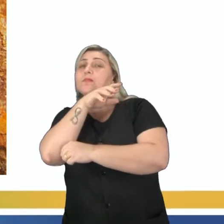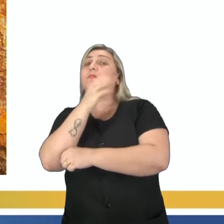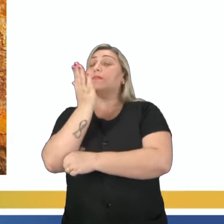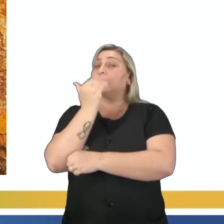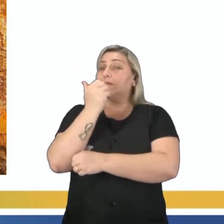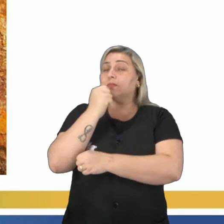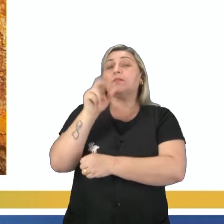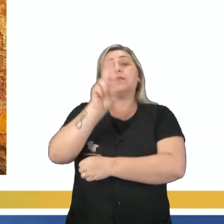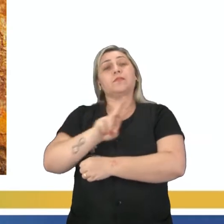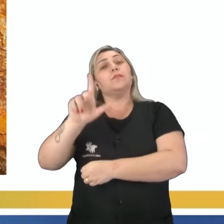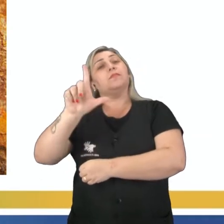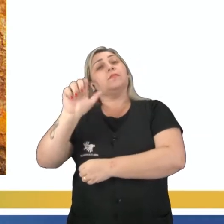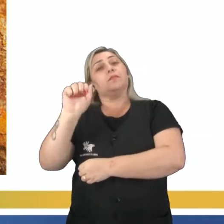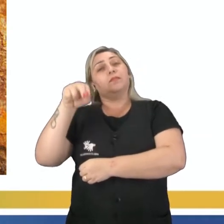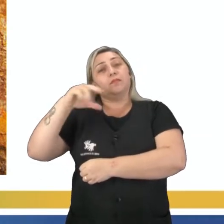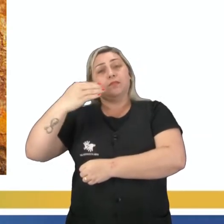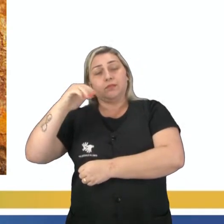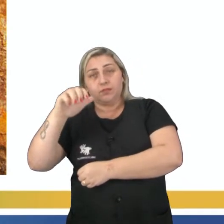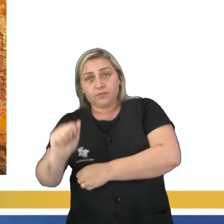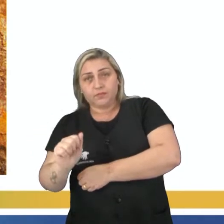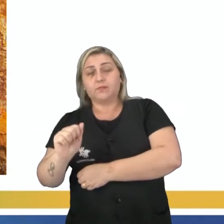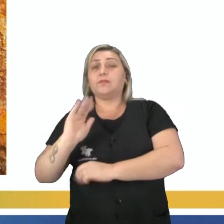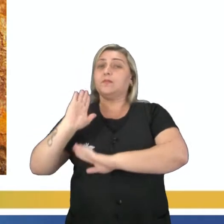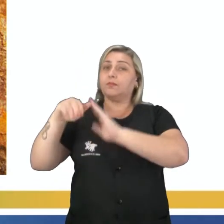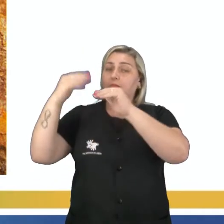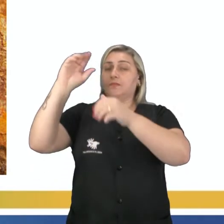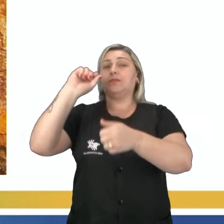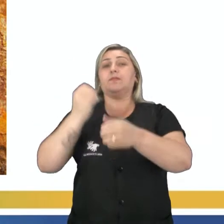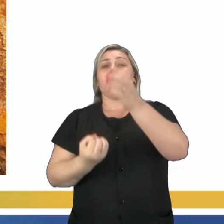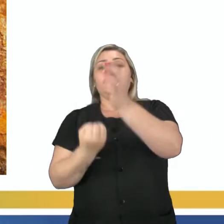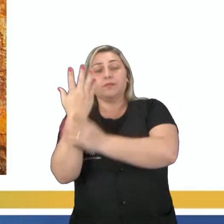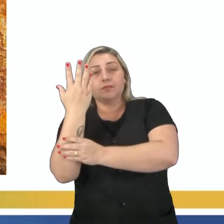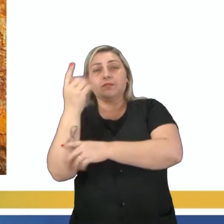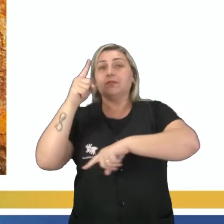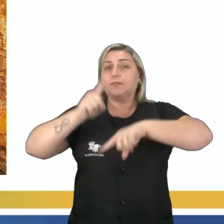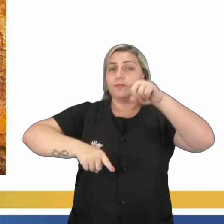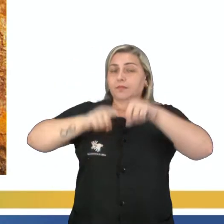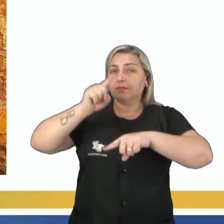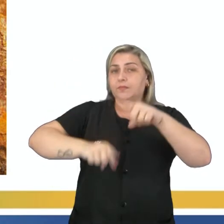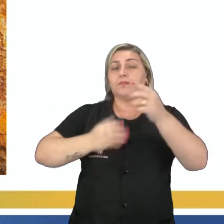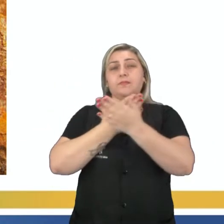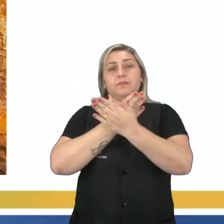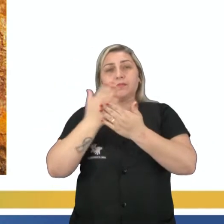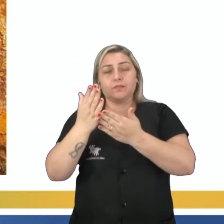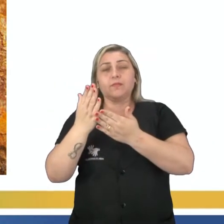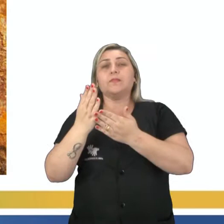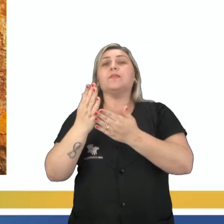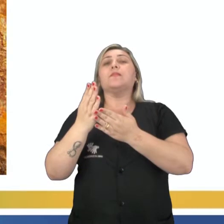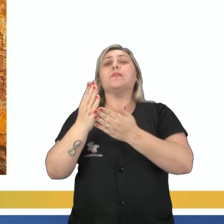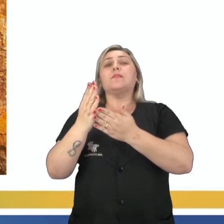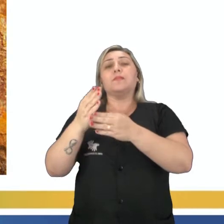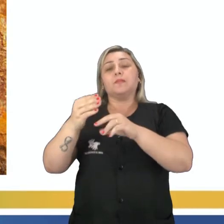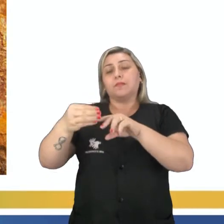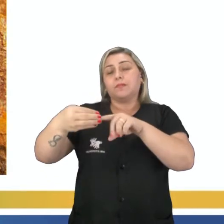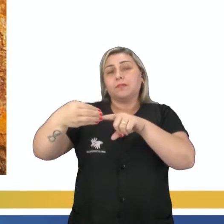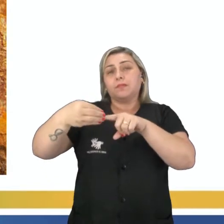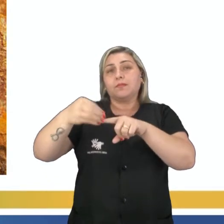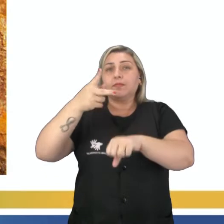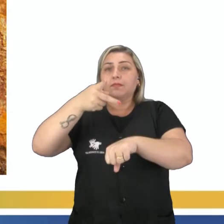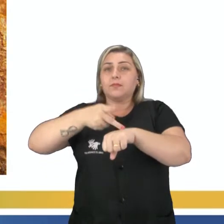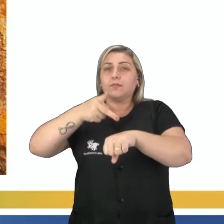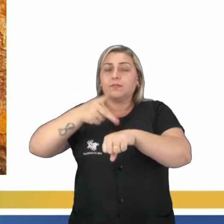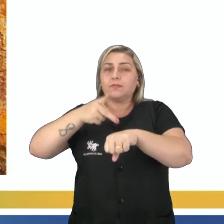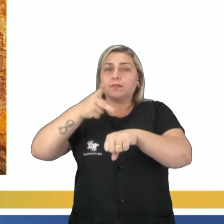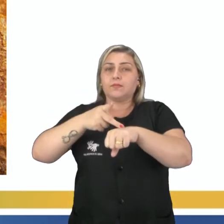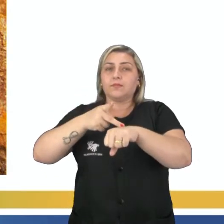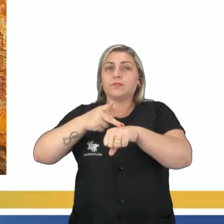com a evolução desse conhecimento, da produção de ferramentas, ele começou a colocar uma pedra ali na ponta